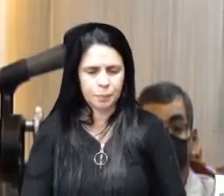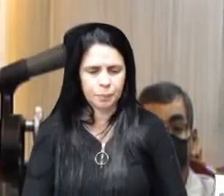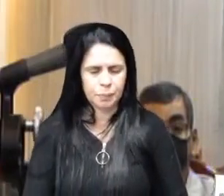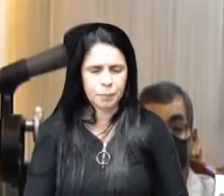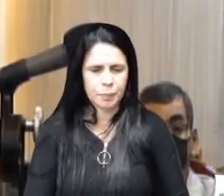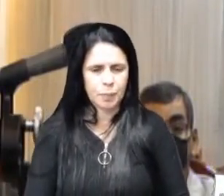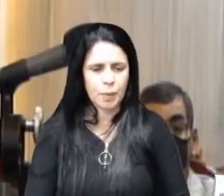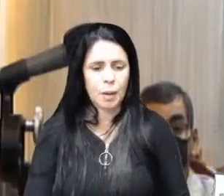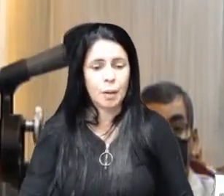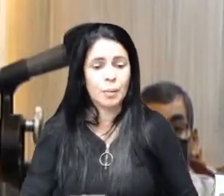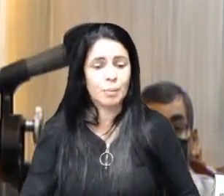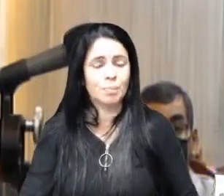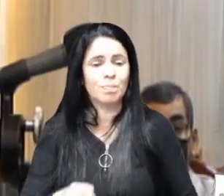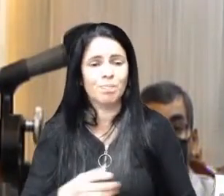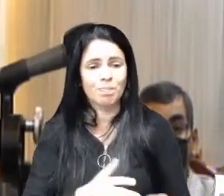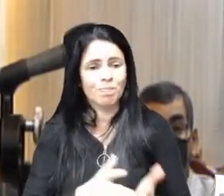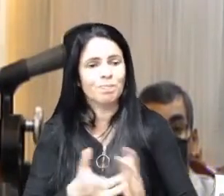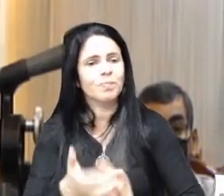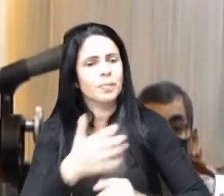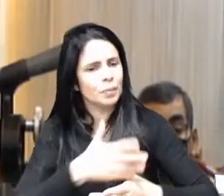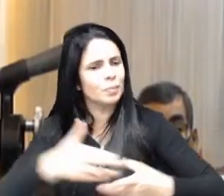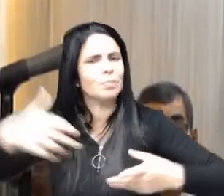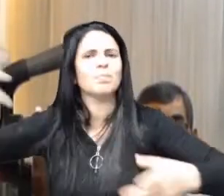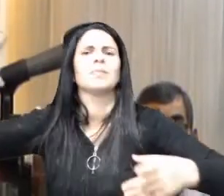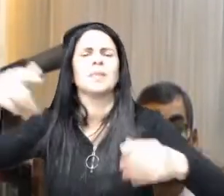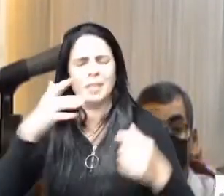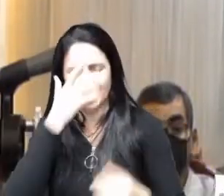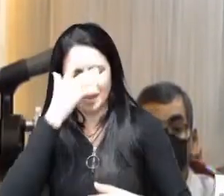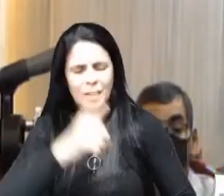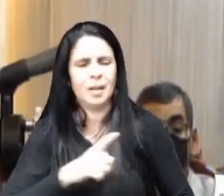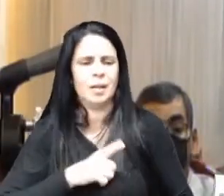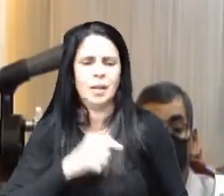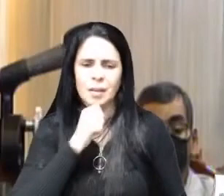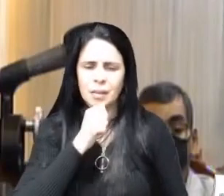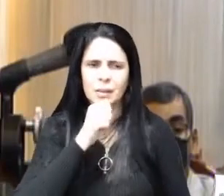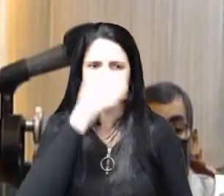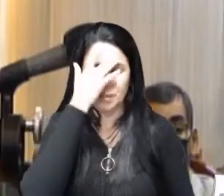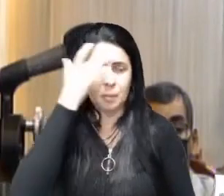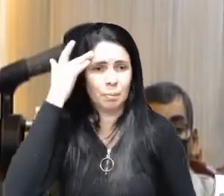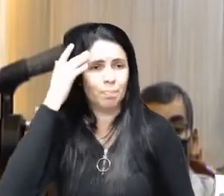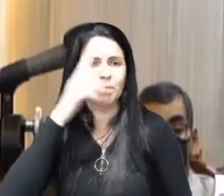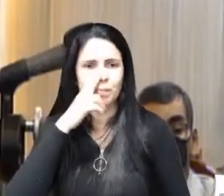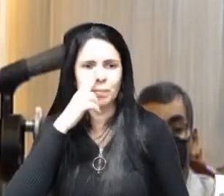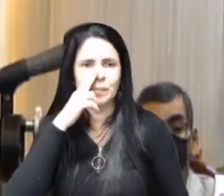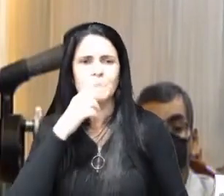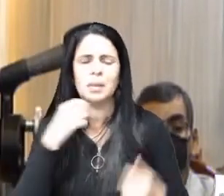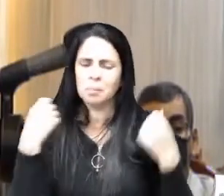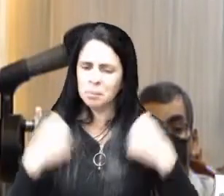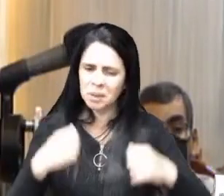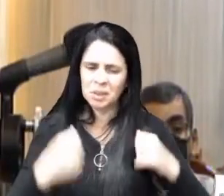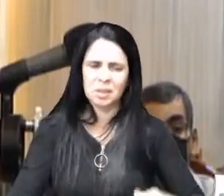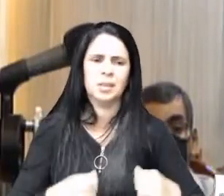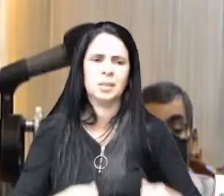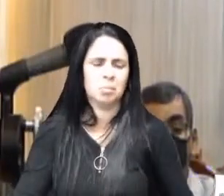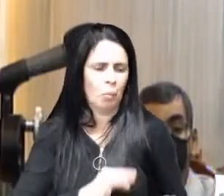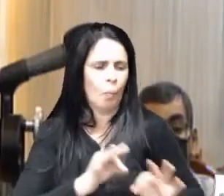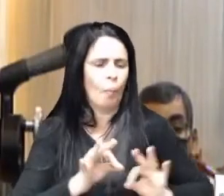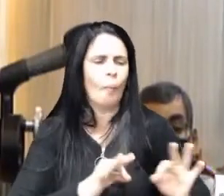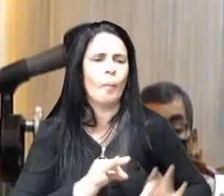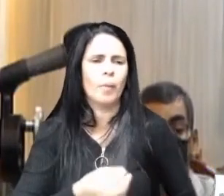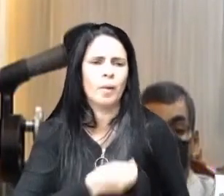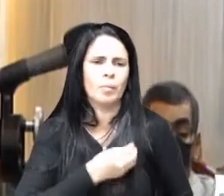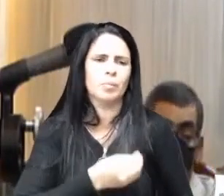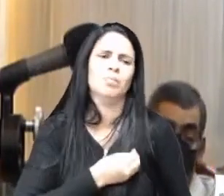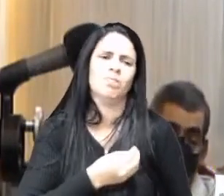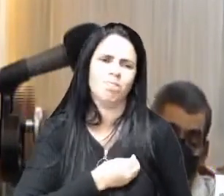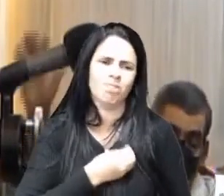Mas tem muito fruto que ainda precisa dessa chuva serônia para se preparar para a colheita. Levanta a mão